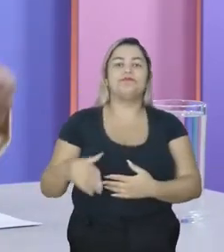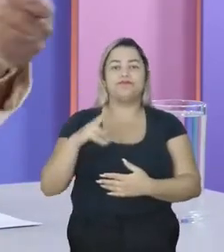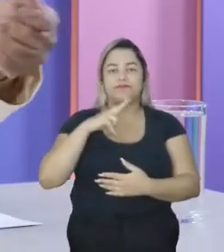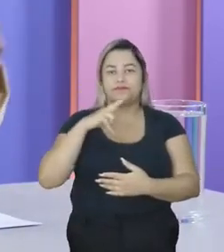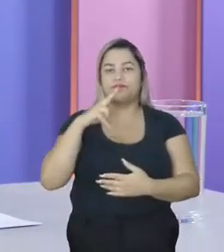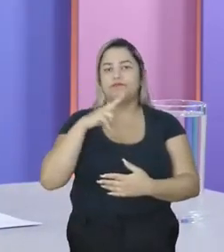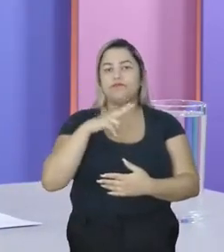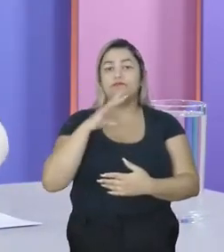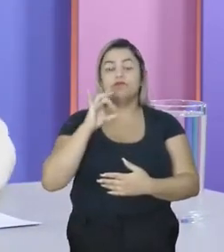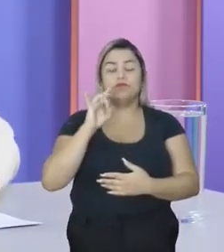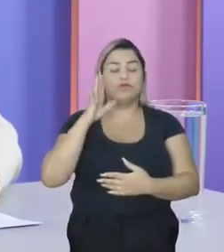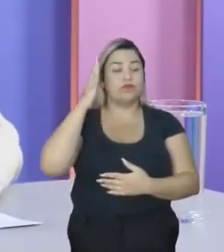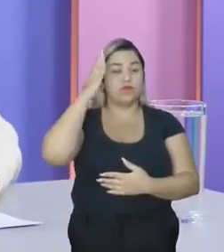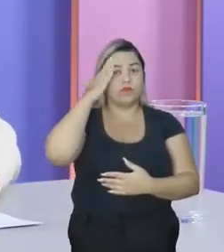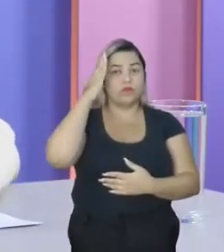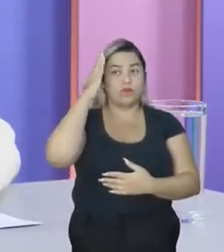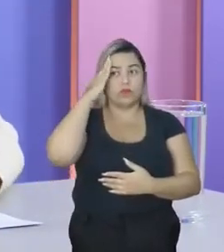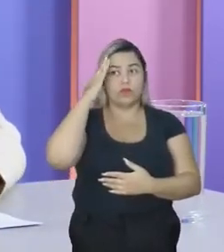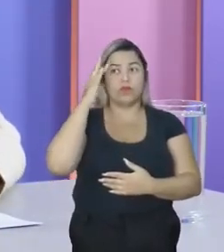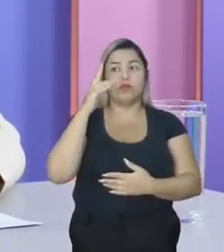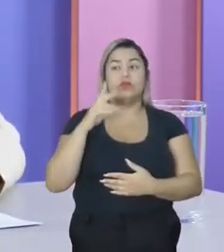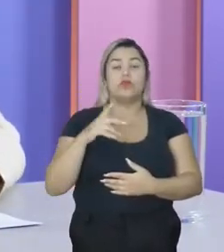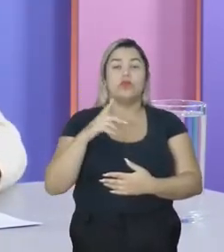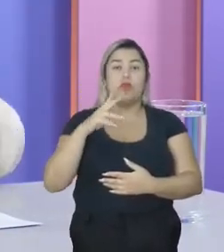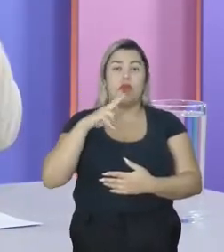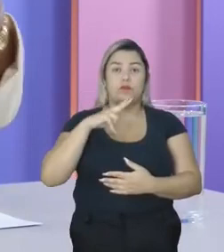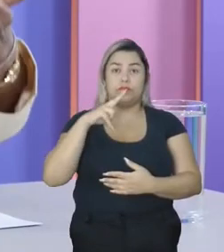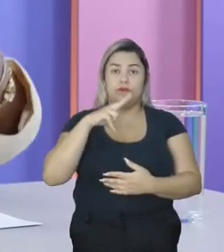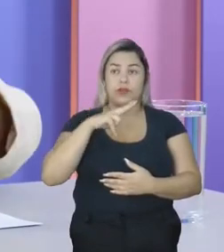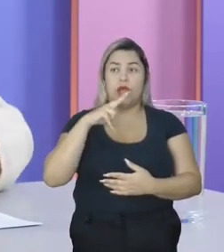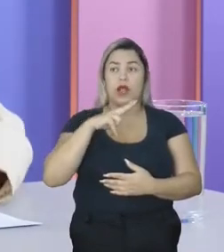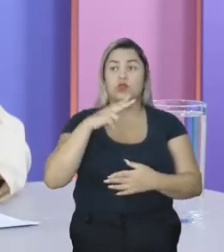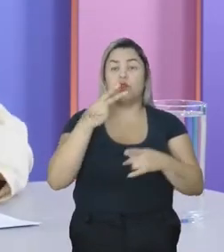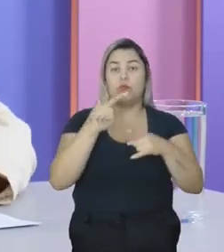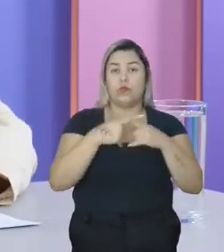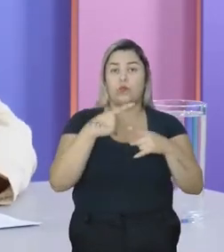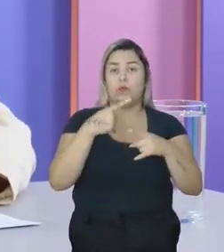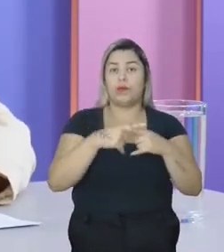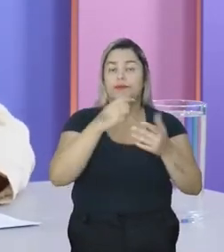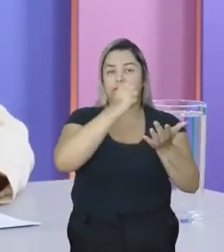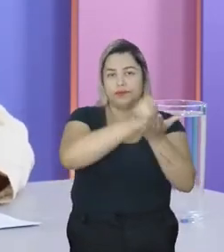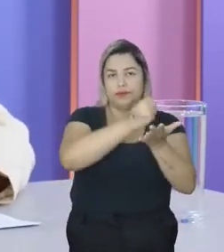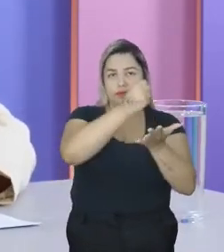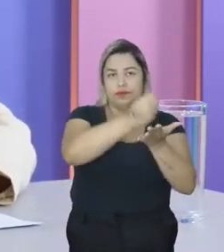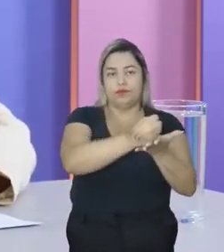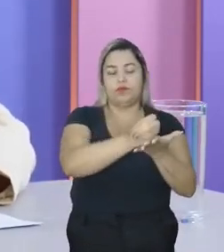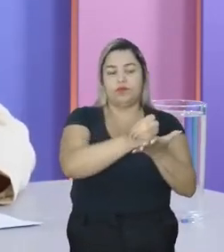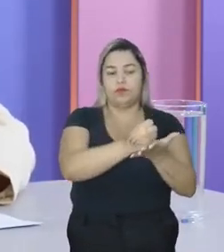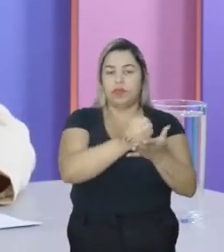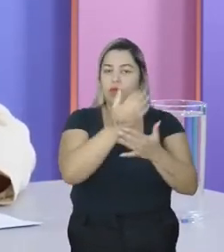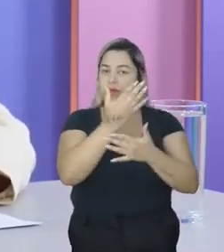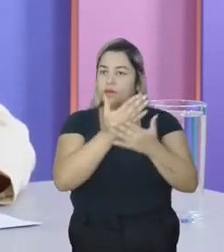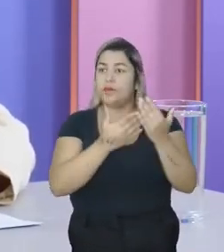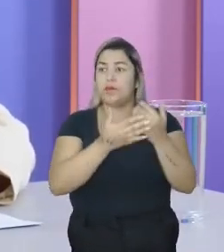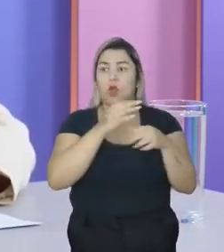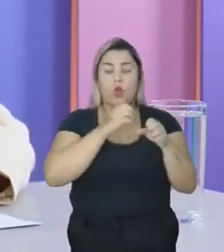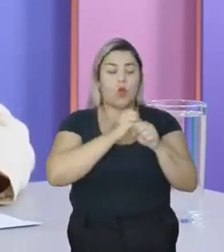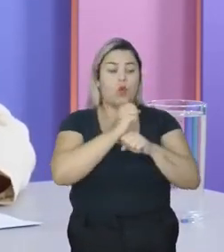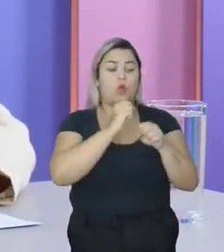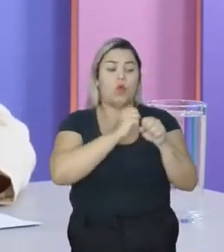quem escraviza é o setor privado, porque contrata mão de obra